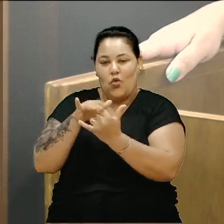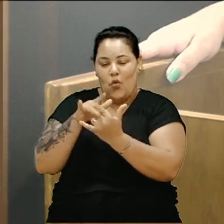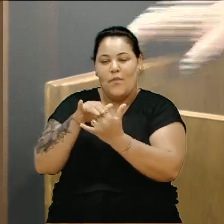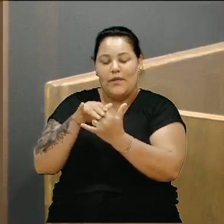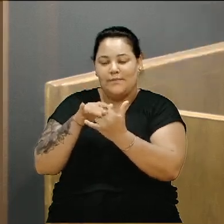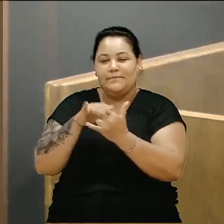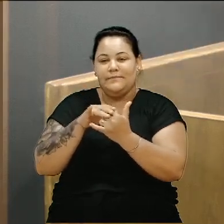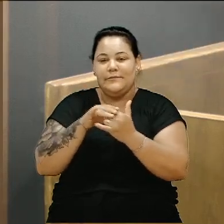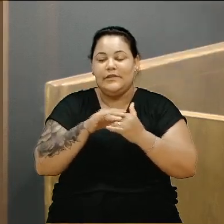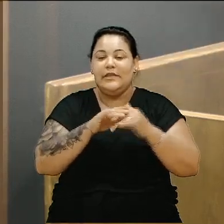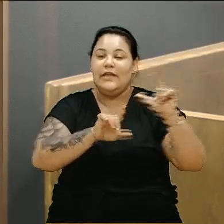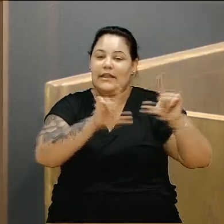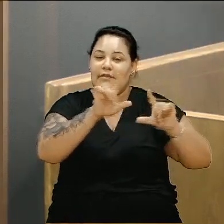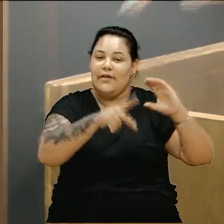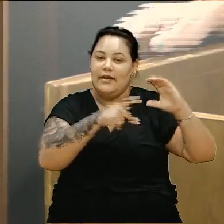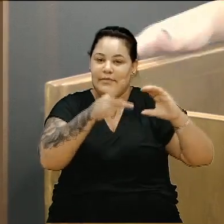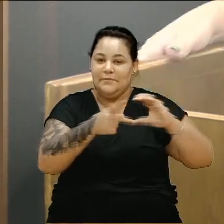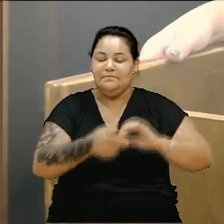TV Câmara.